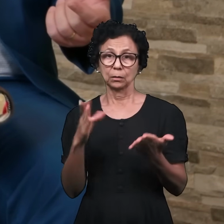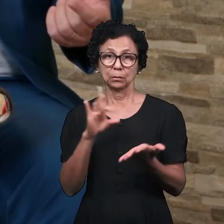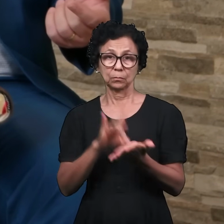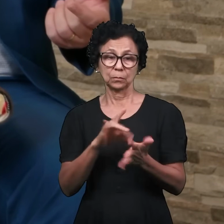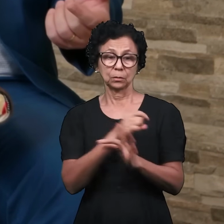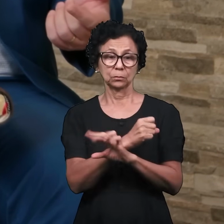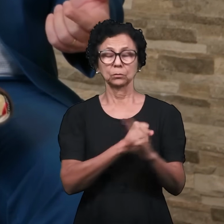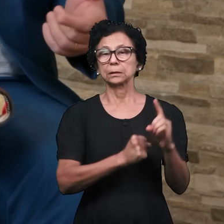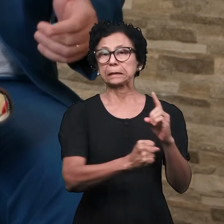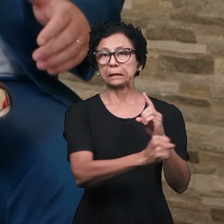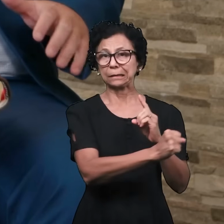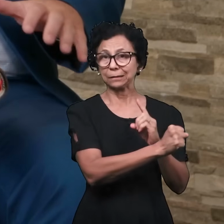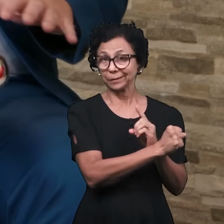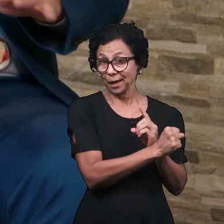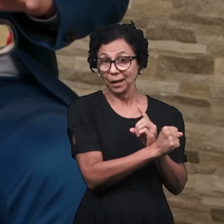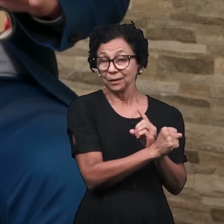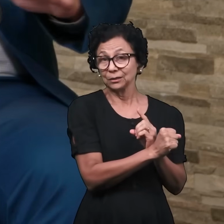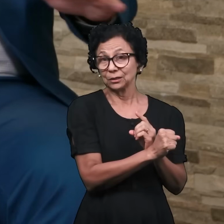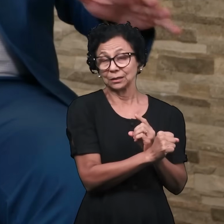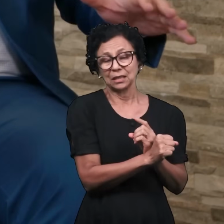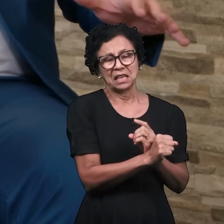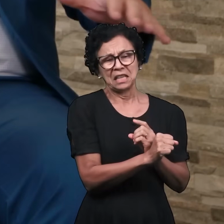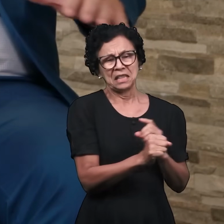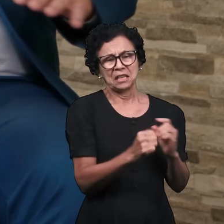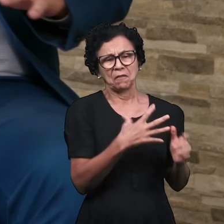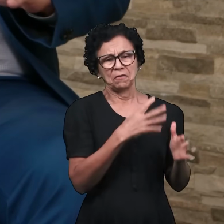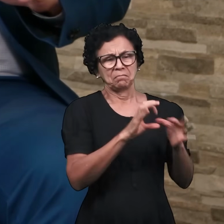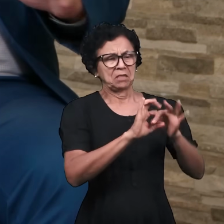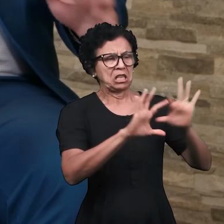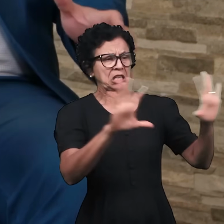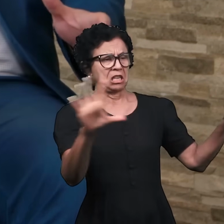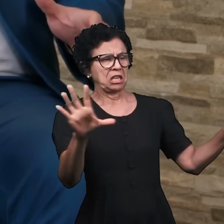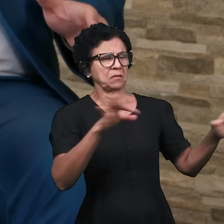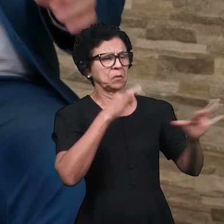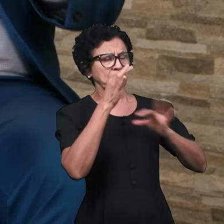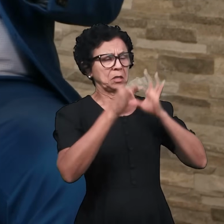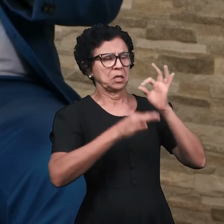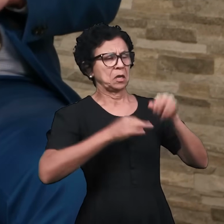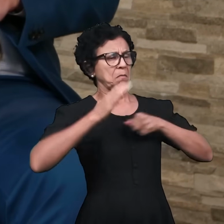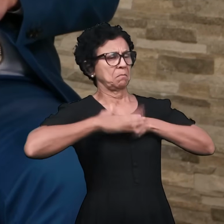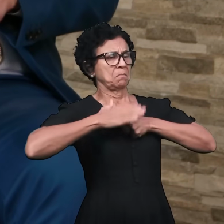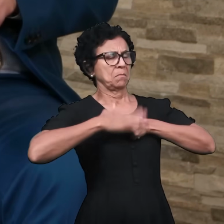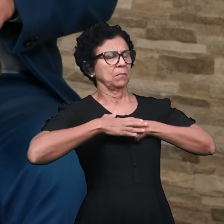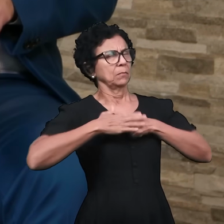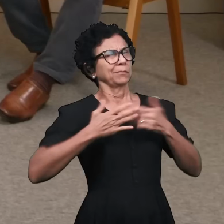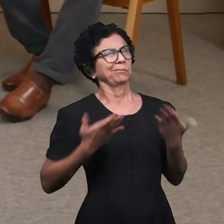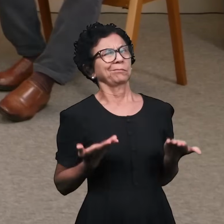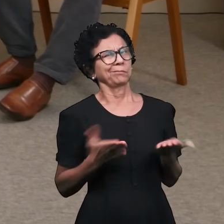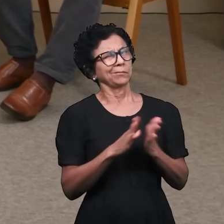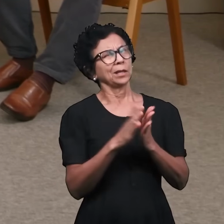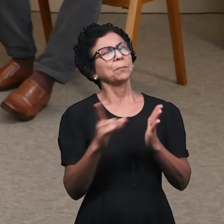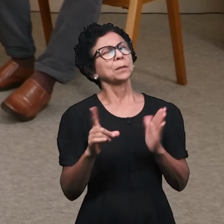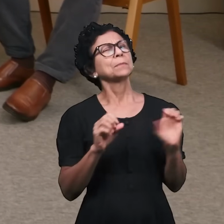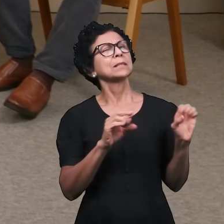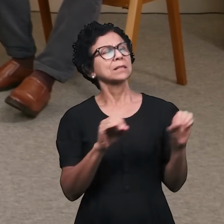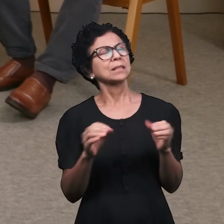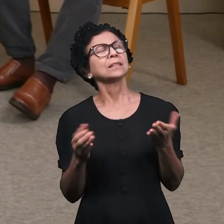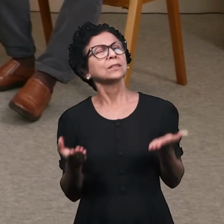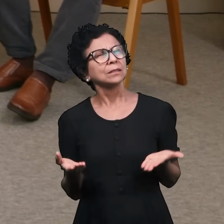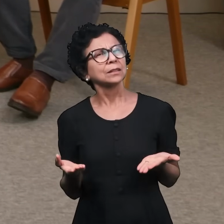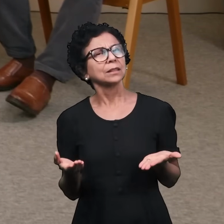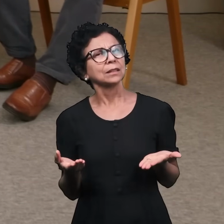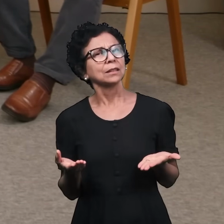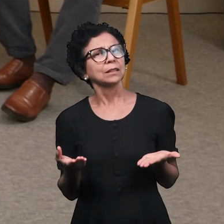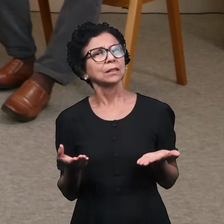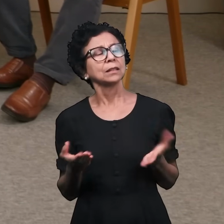em que está se dizendo que os filhos têm que ser livres, têm que ter suas próprias opiniões, mas será que é isso que a Bíblia diz? Será que a